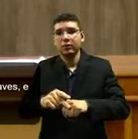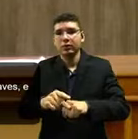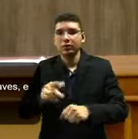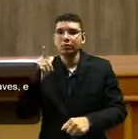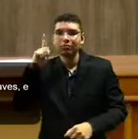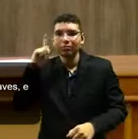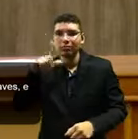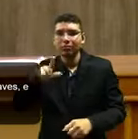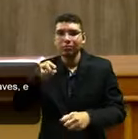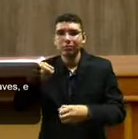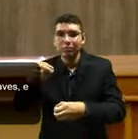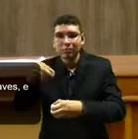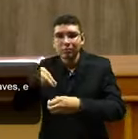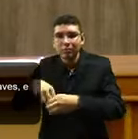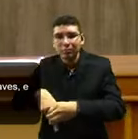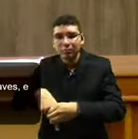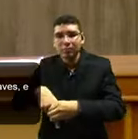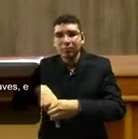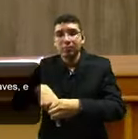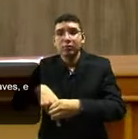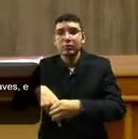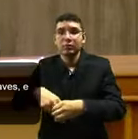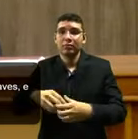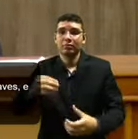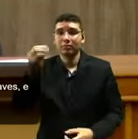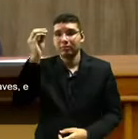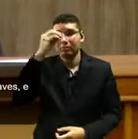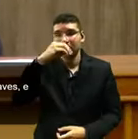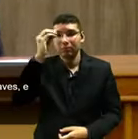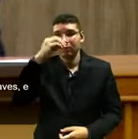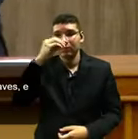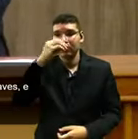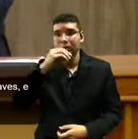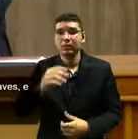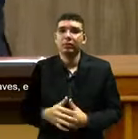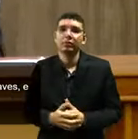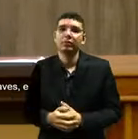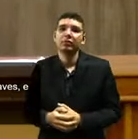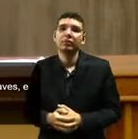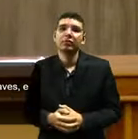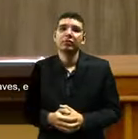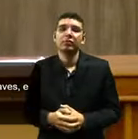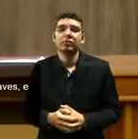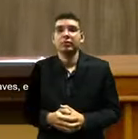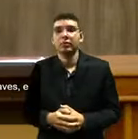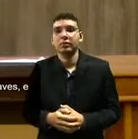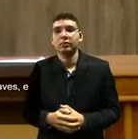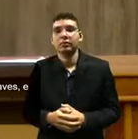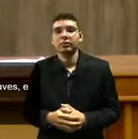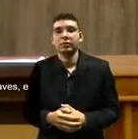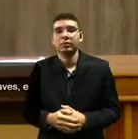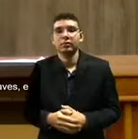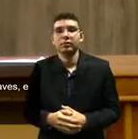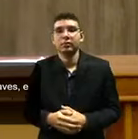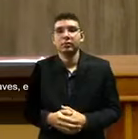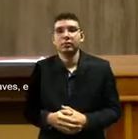fraco tudo que é profundo é melhor agora olha para cá no pé do